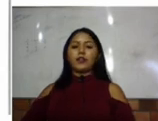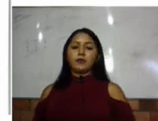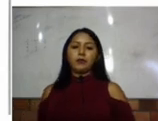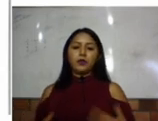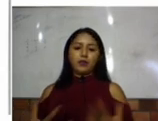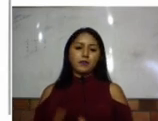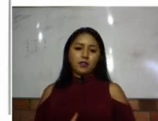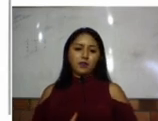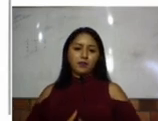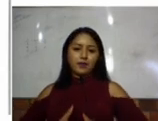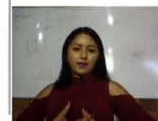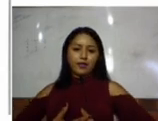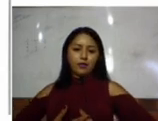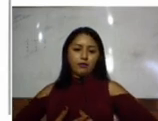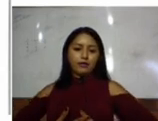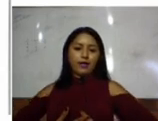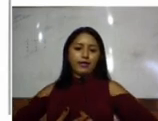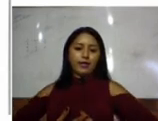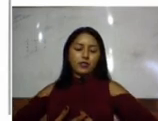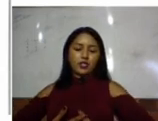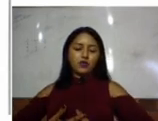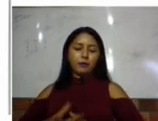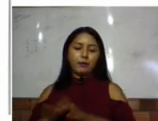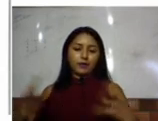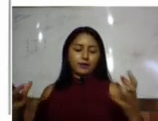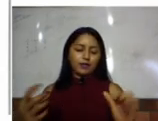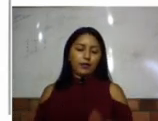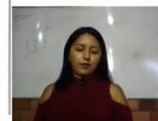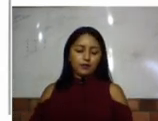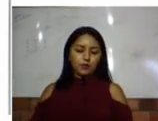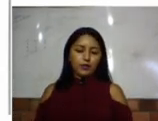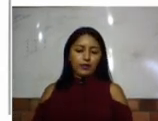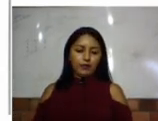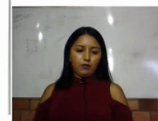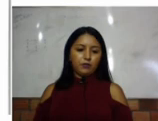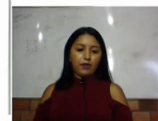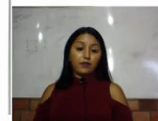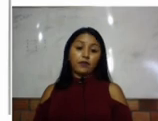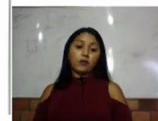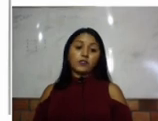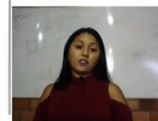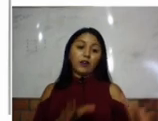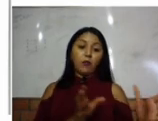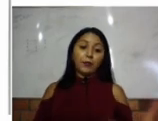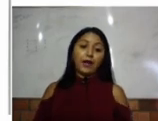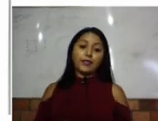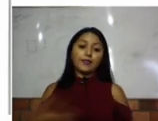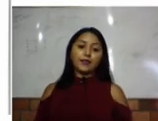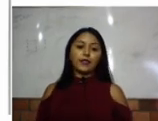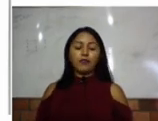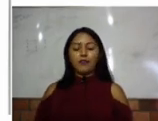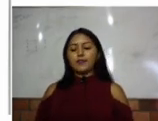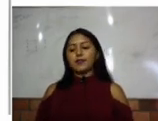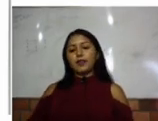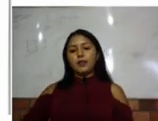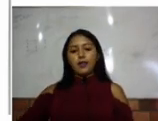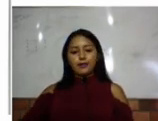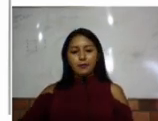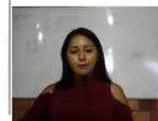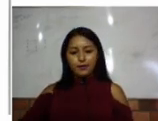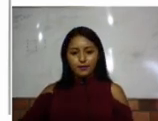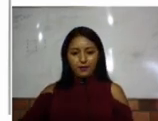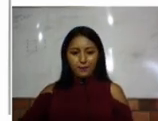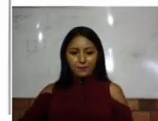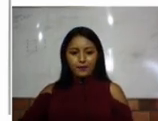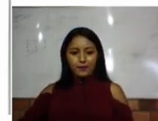seu ante aquilo então ele tá chamando pois vamos que vamos fazer aquilo a gente uma bebida assim aquele tem entendeu porque ele vocês vai comprar em seguida que vai